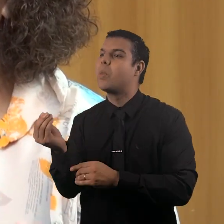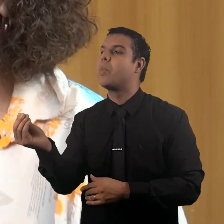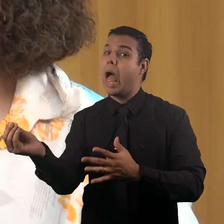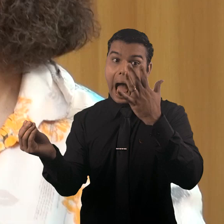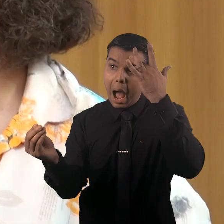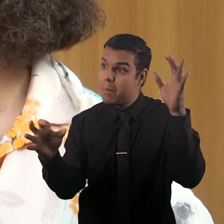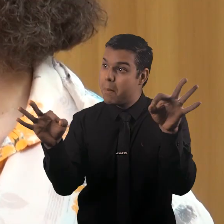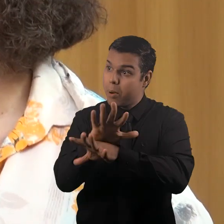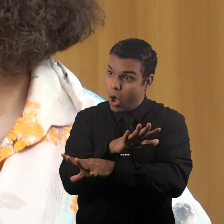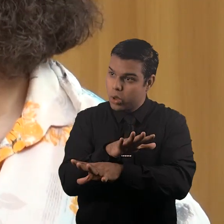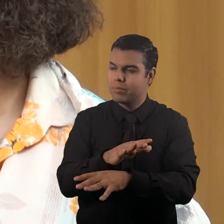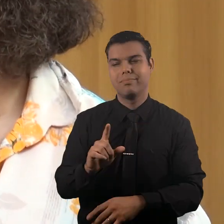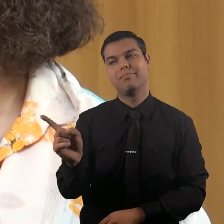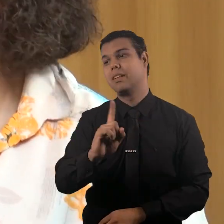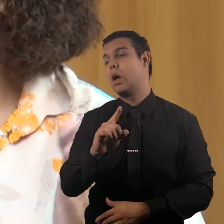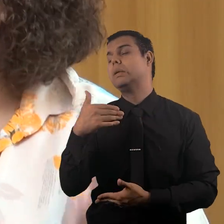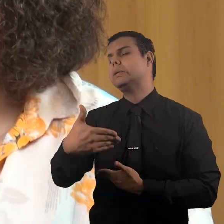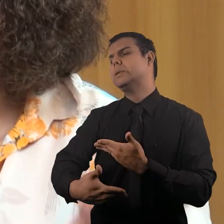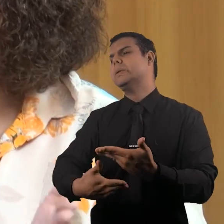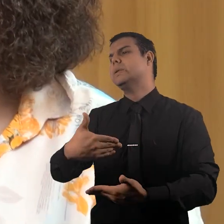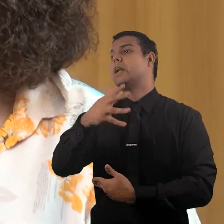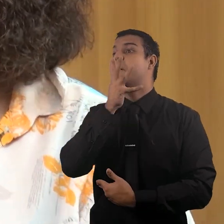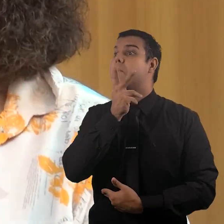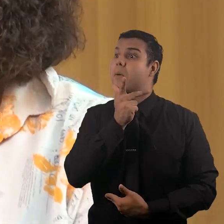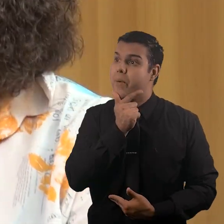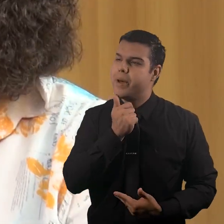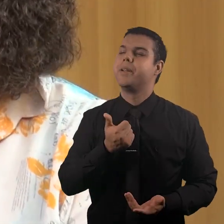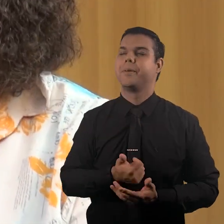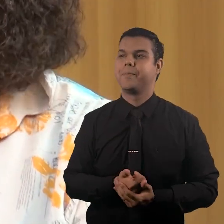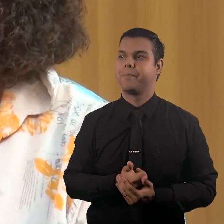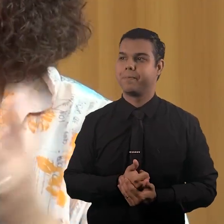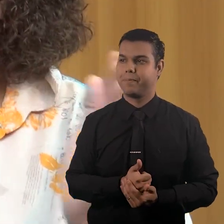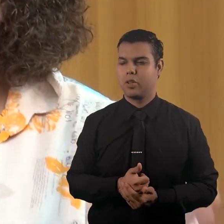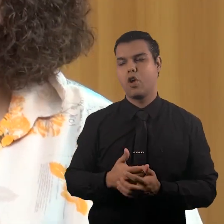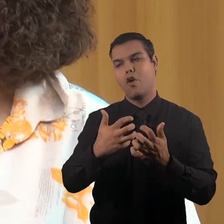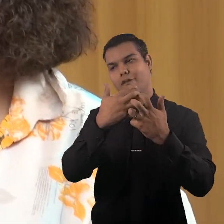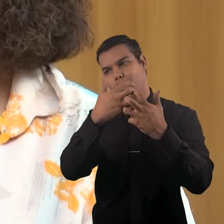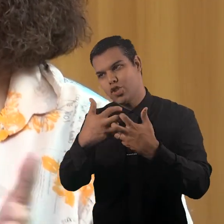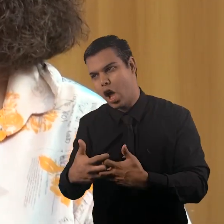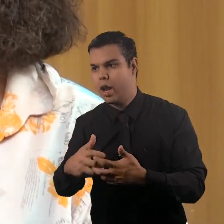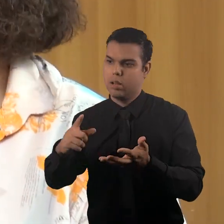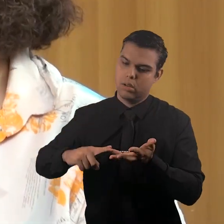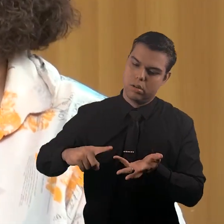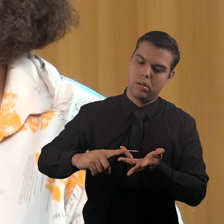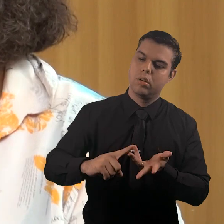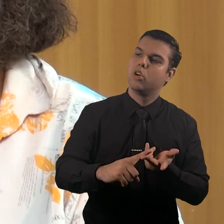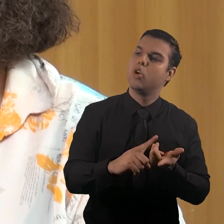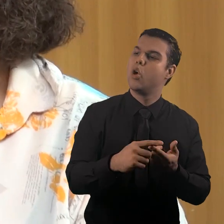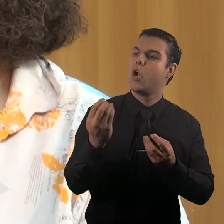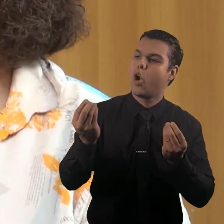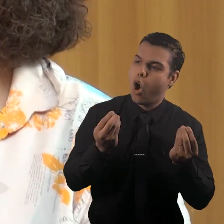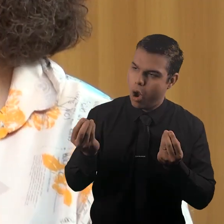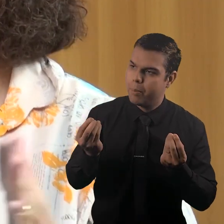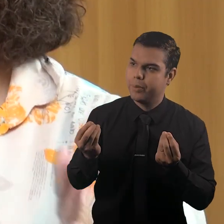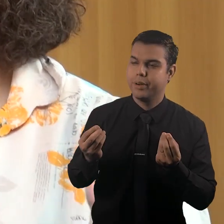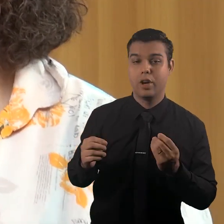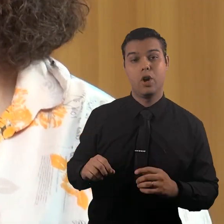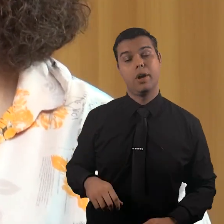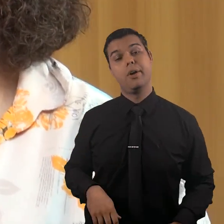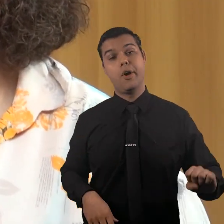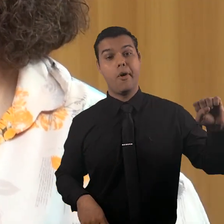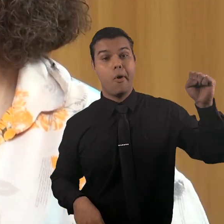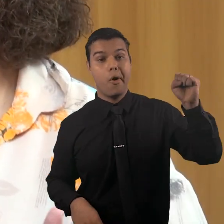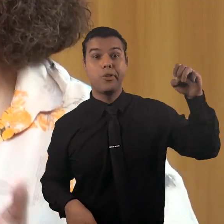mecha hoje e amanhã ela já virou peruca. Que tem um caminho a ser percorrido. E esse caminho funciona assim, assim, assado. E aí bastou